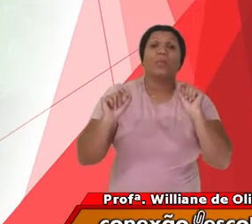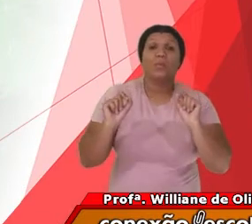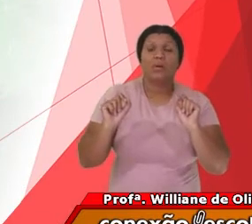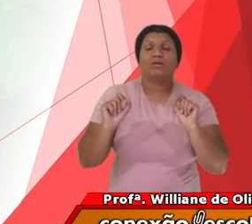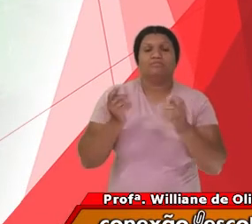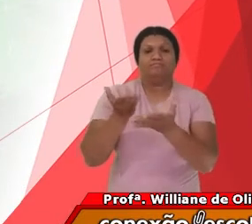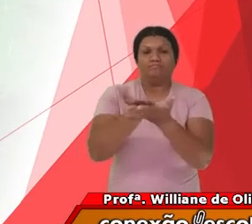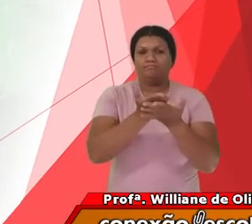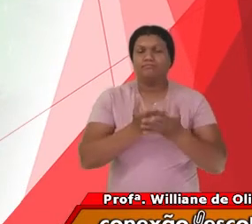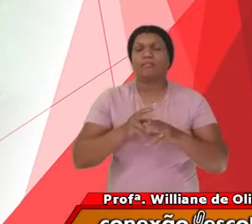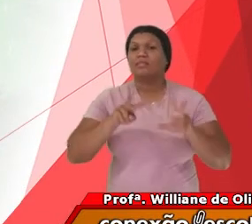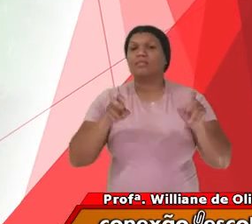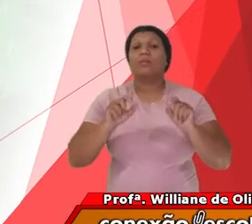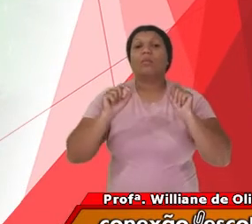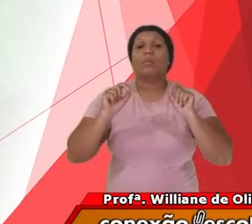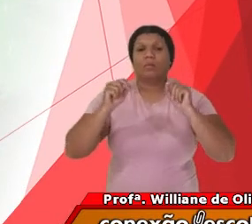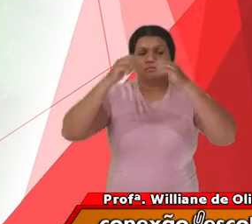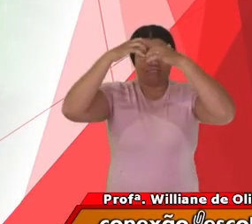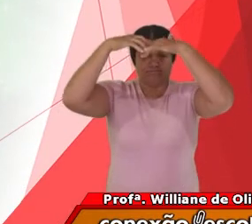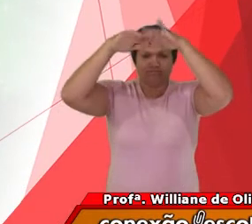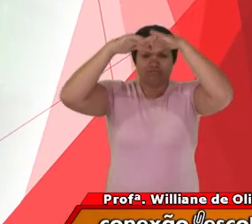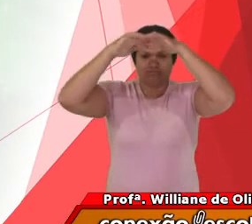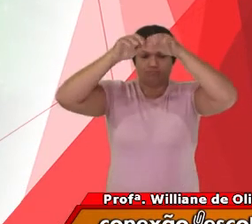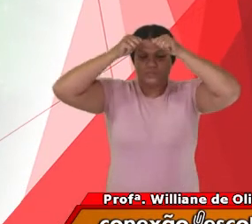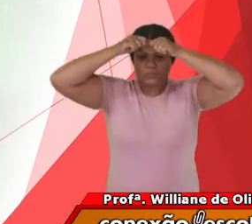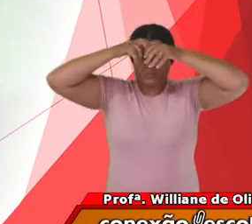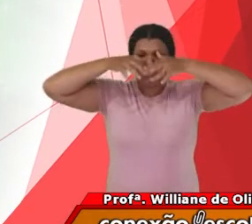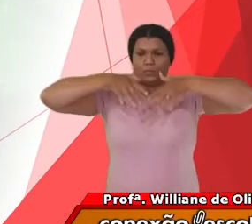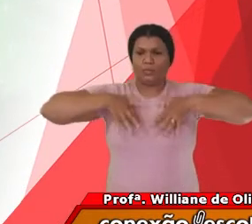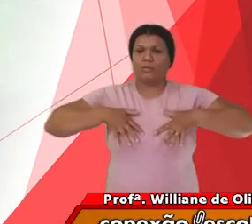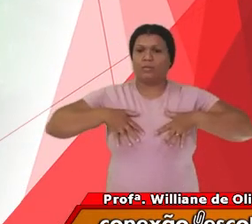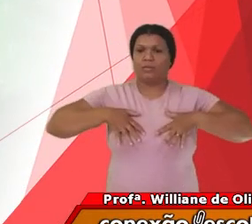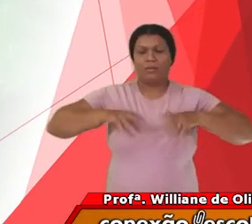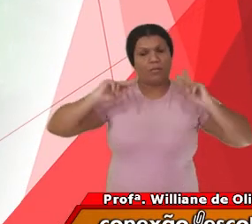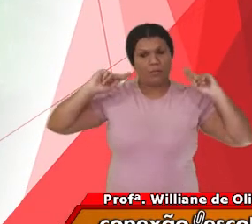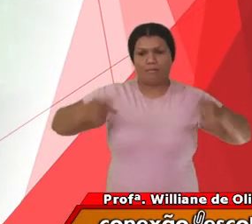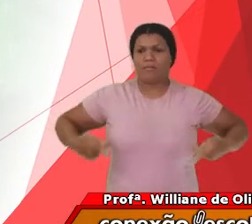sistema nervoso humano. Vamos lá?